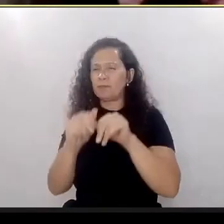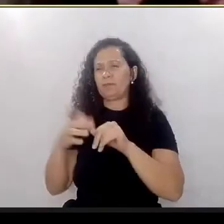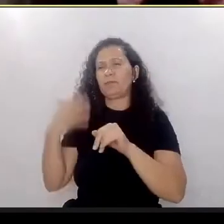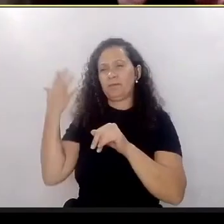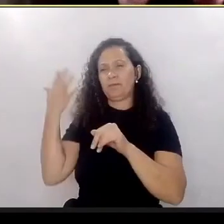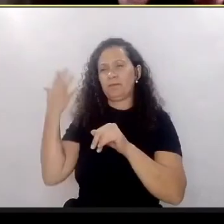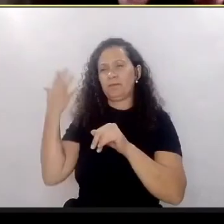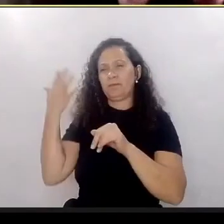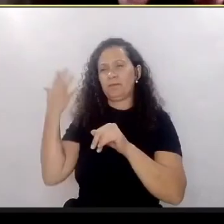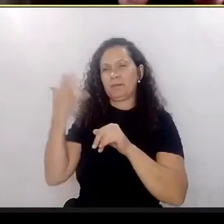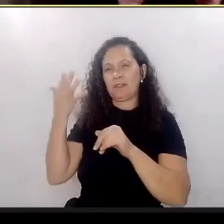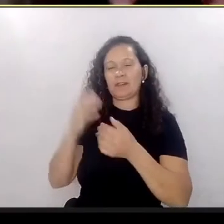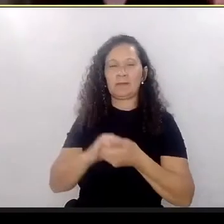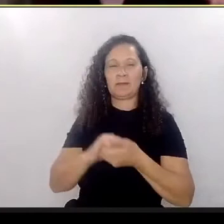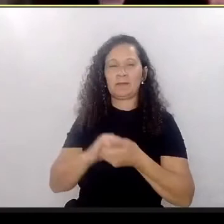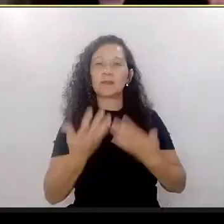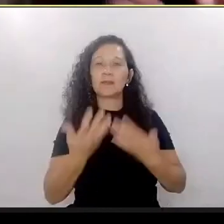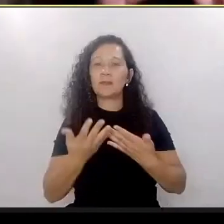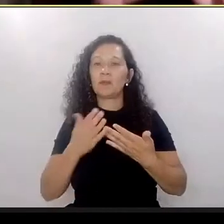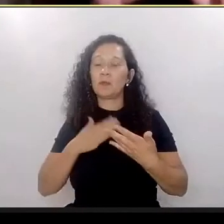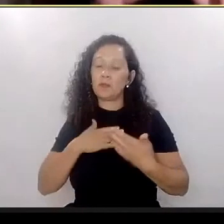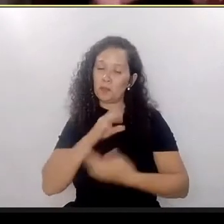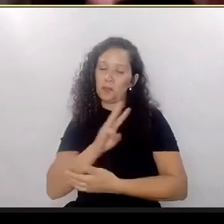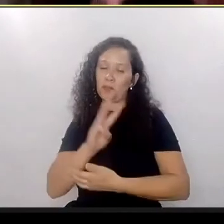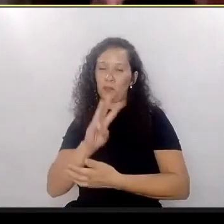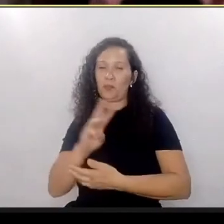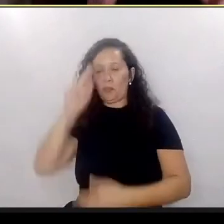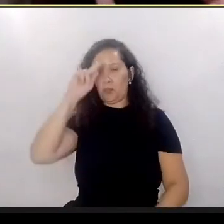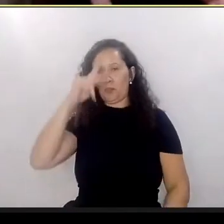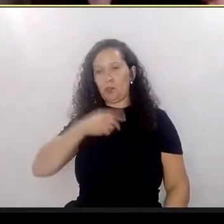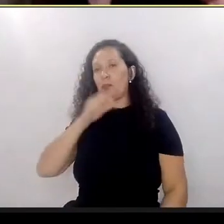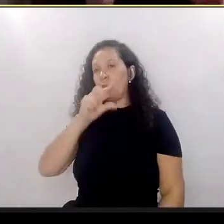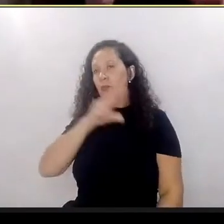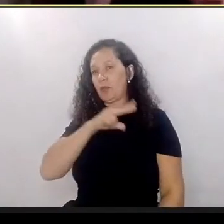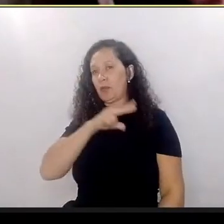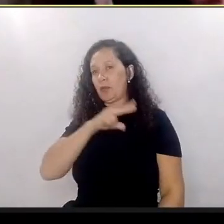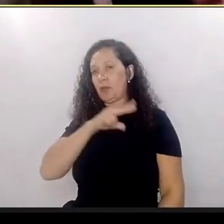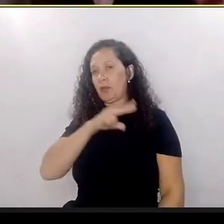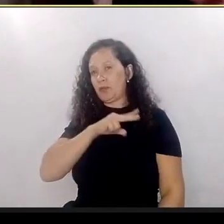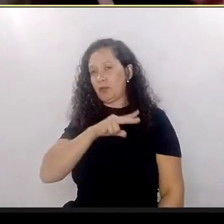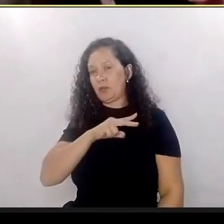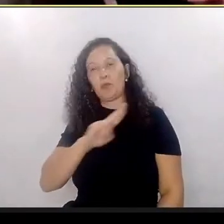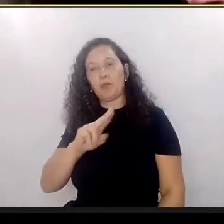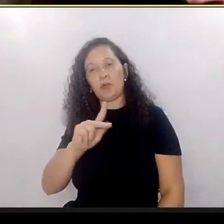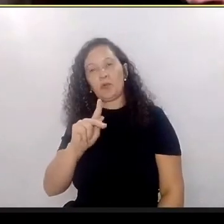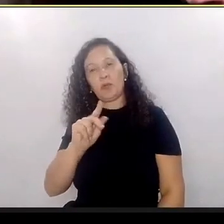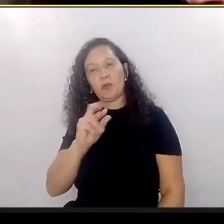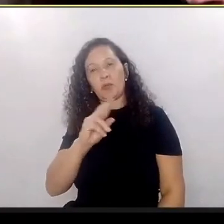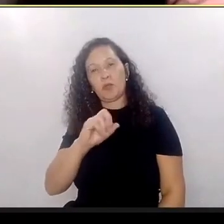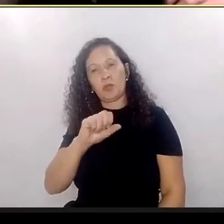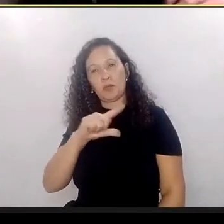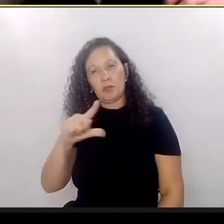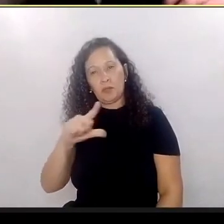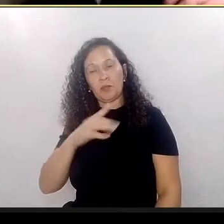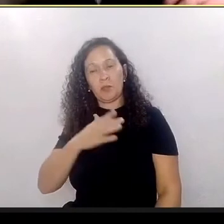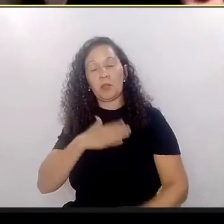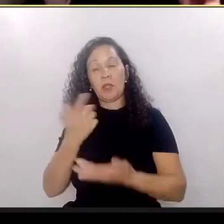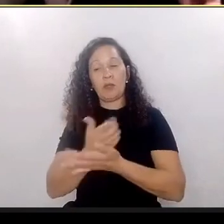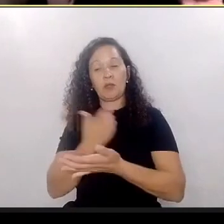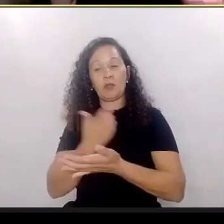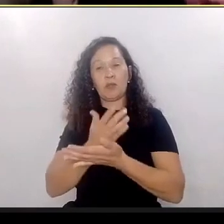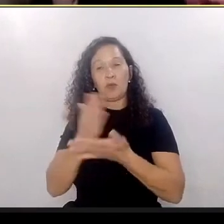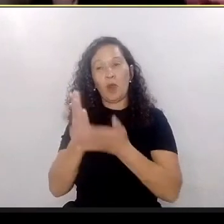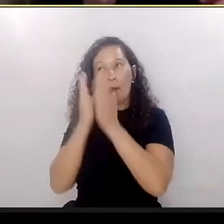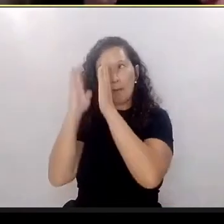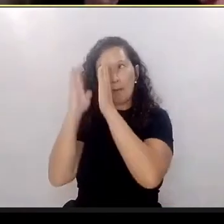No meu site pessoal, que é meu nome, gabrielcostolago.com, tem uma seção de livros onde eu coloco um link